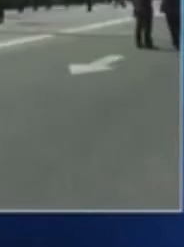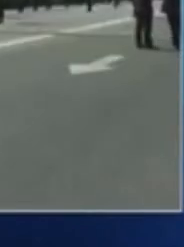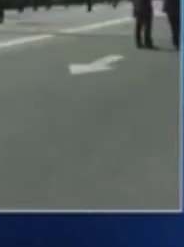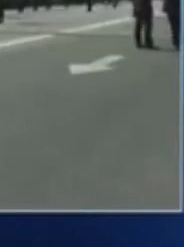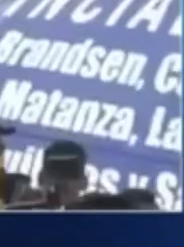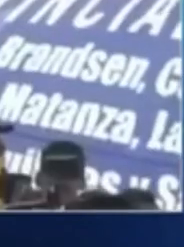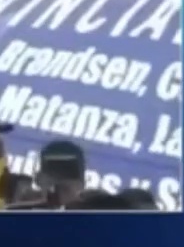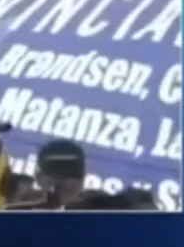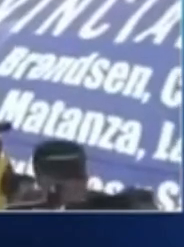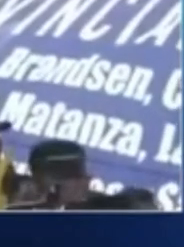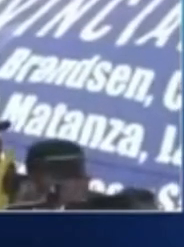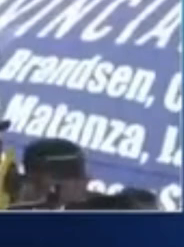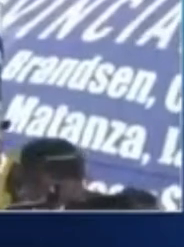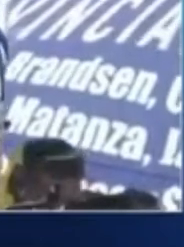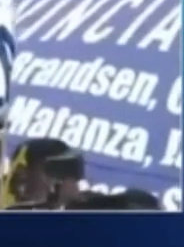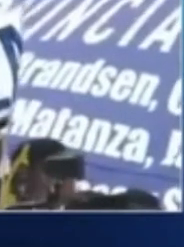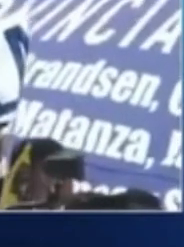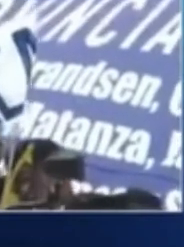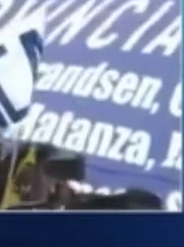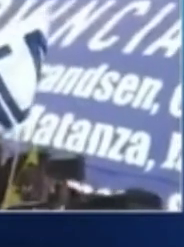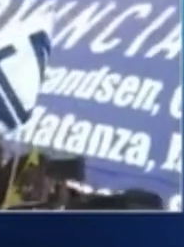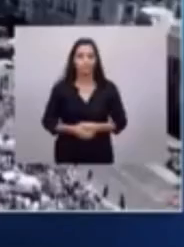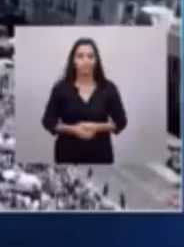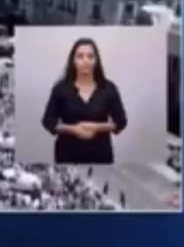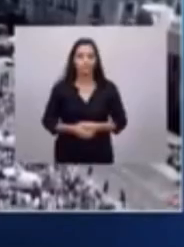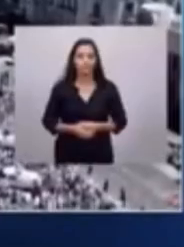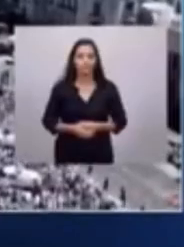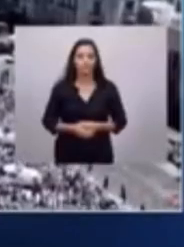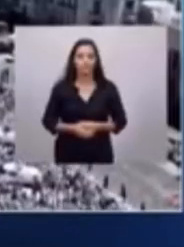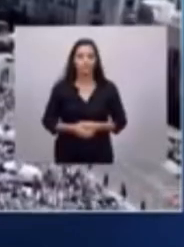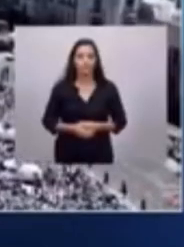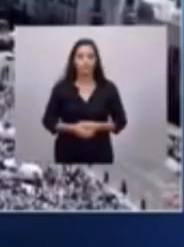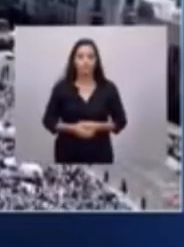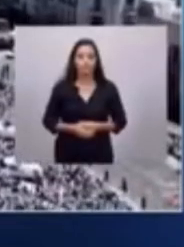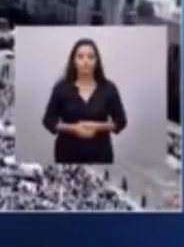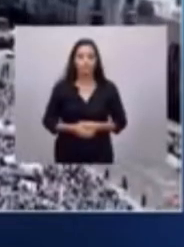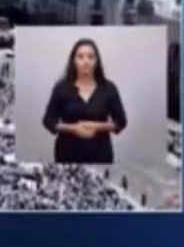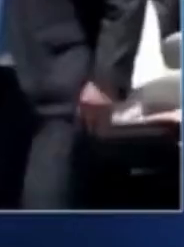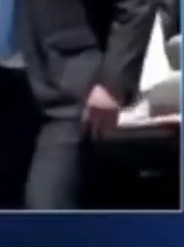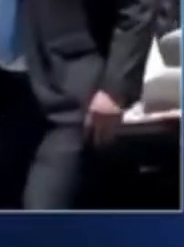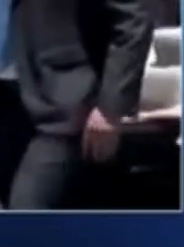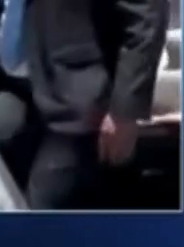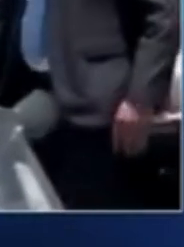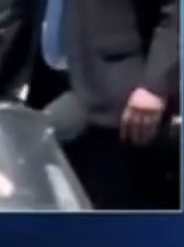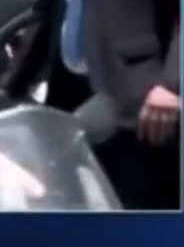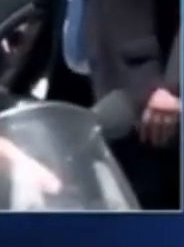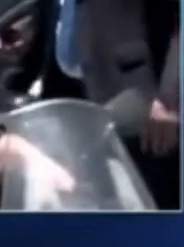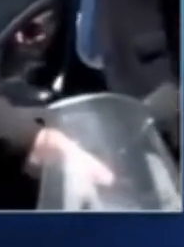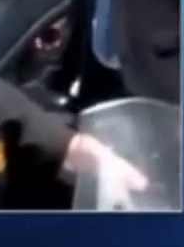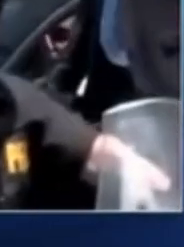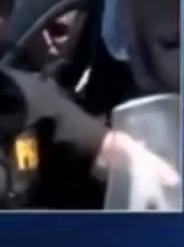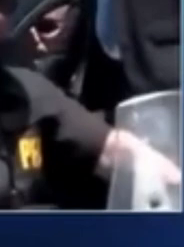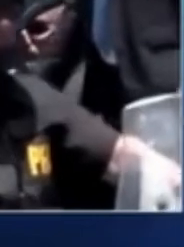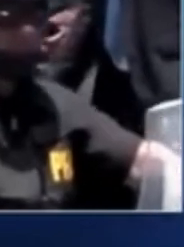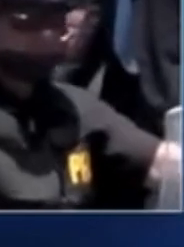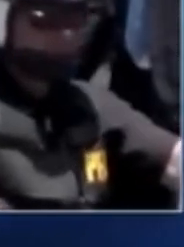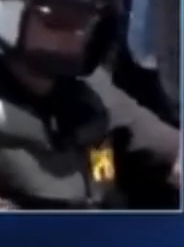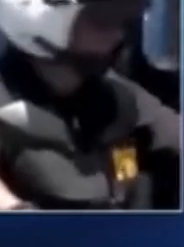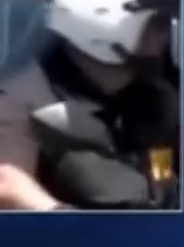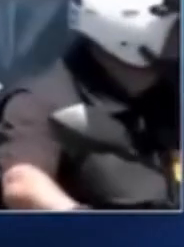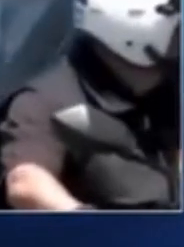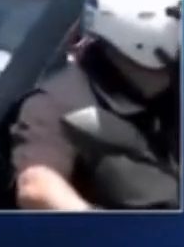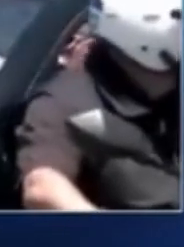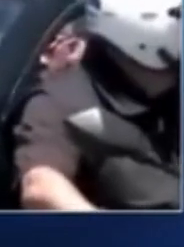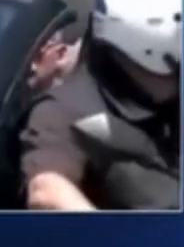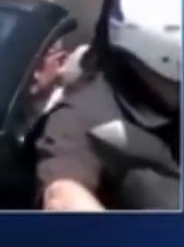manifestação Pois é Inclusive a principal deve acontecer logo mais por volta das 4 horas da tarde o que que pode acontecer